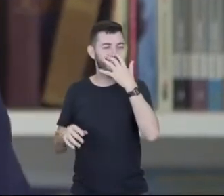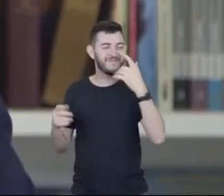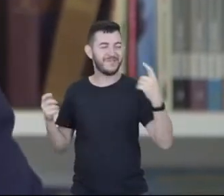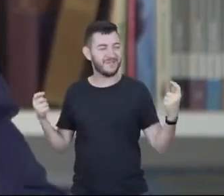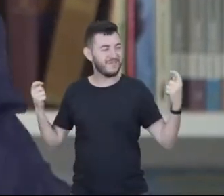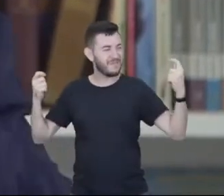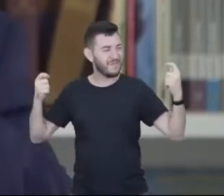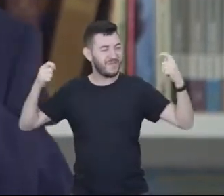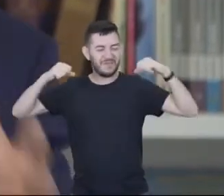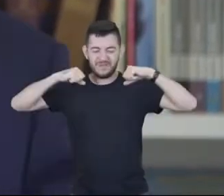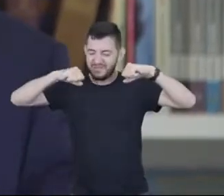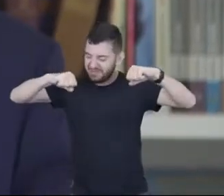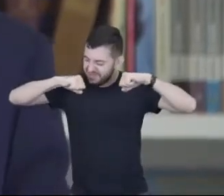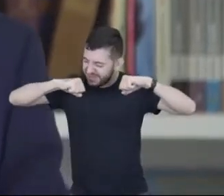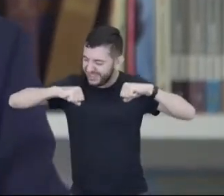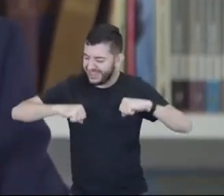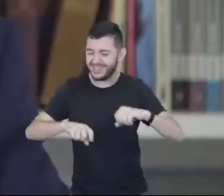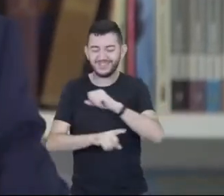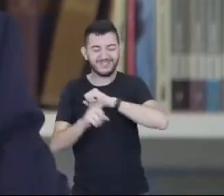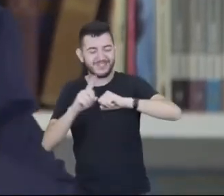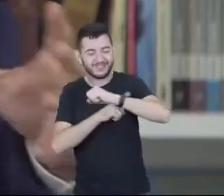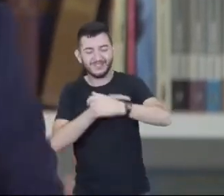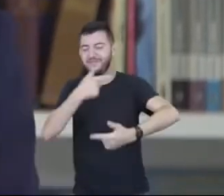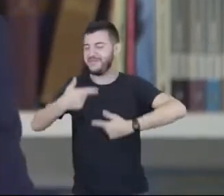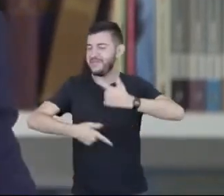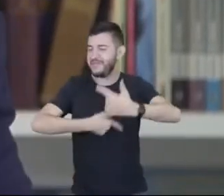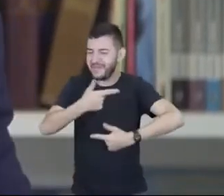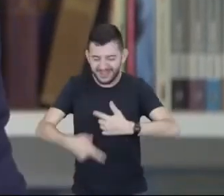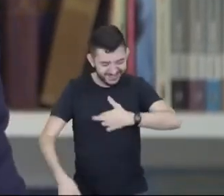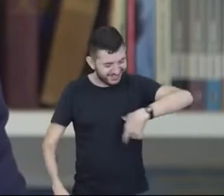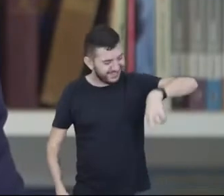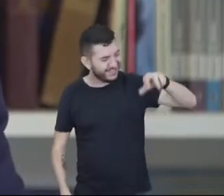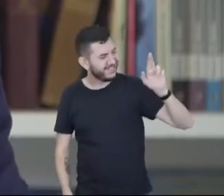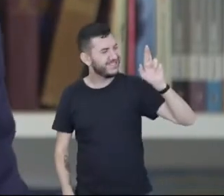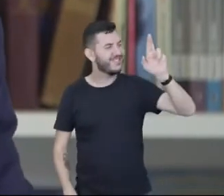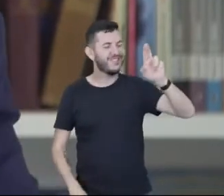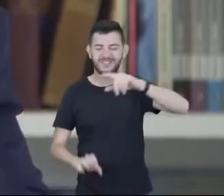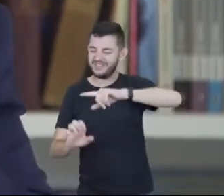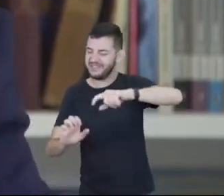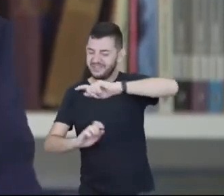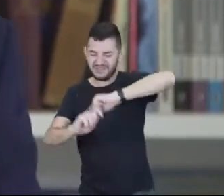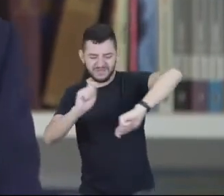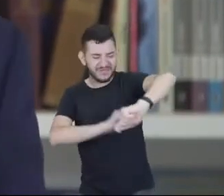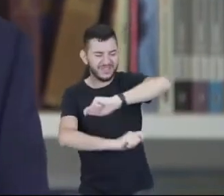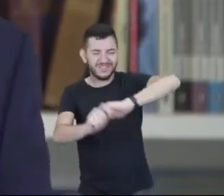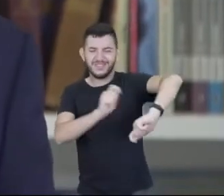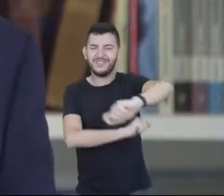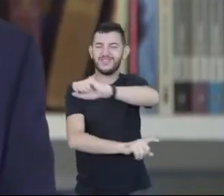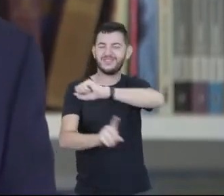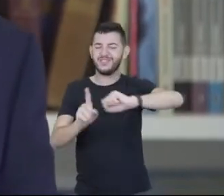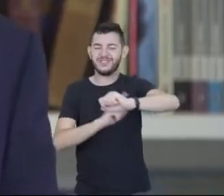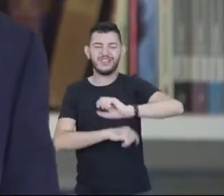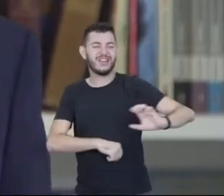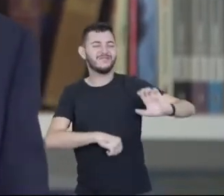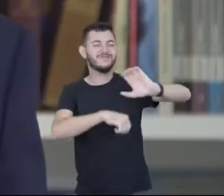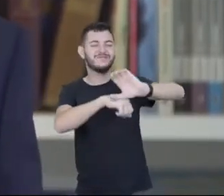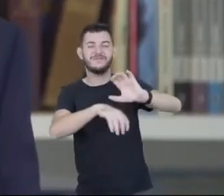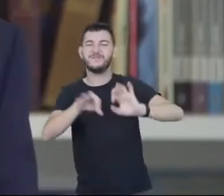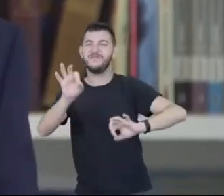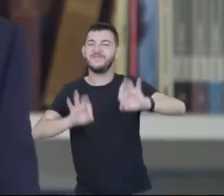religiosos de empreendedores sociedade civil organizada toda presente